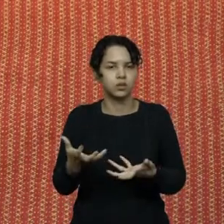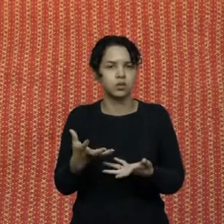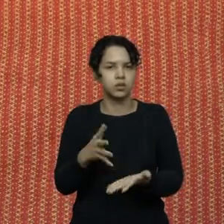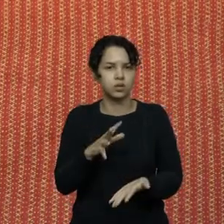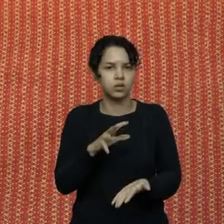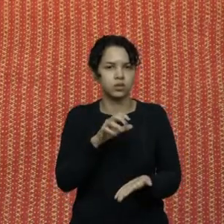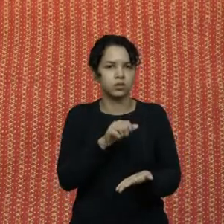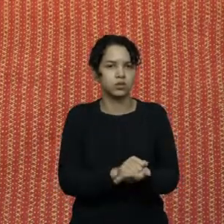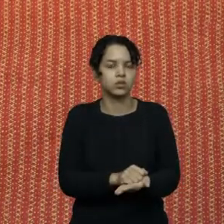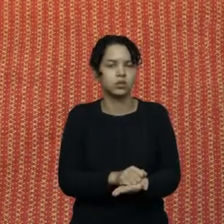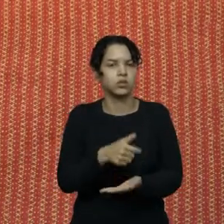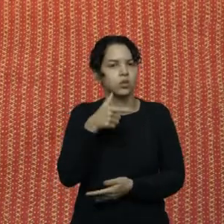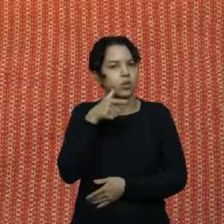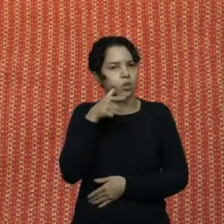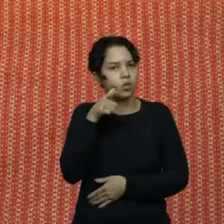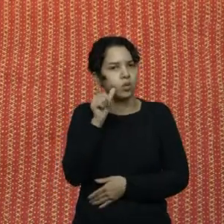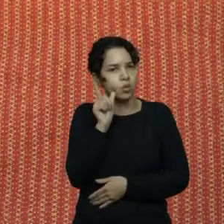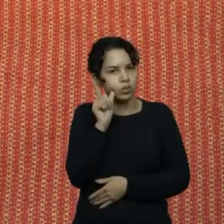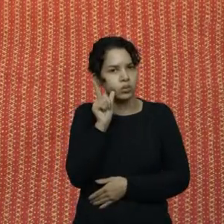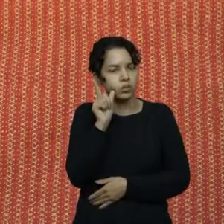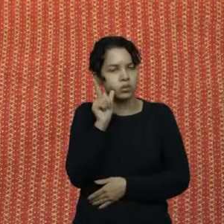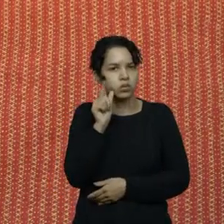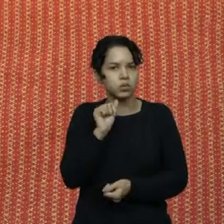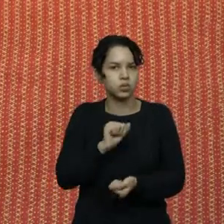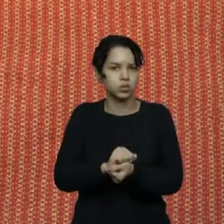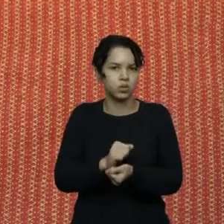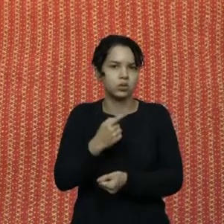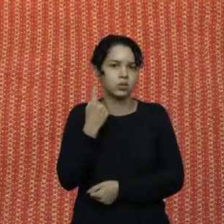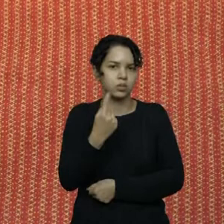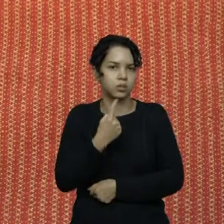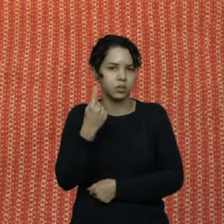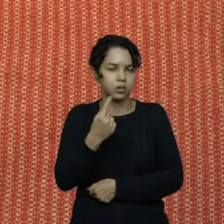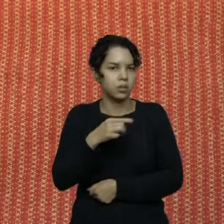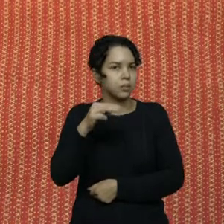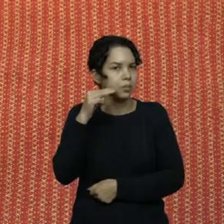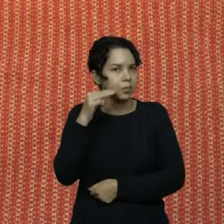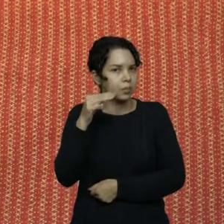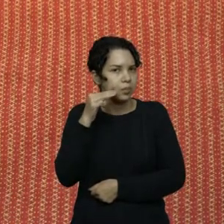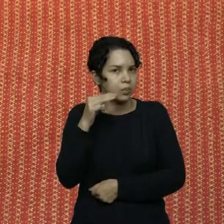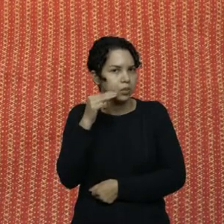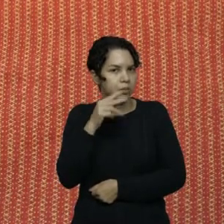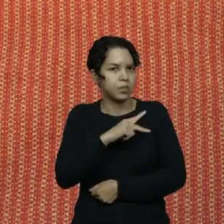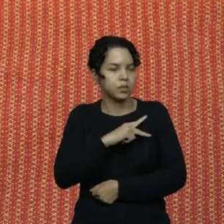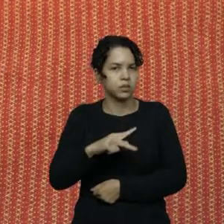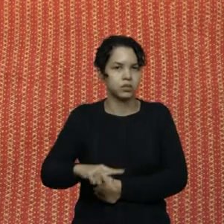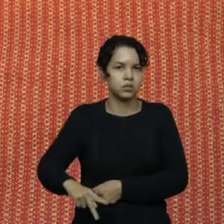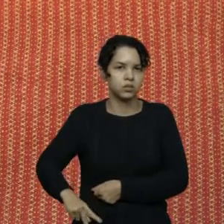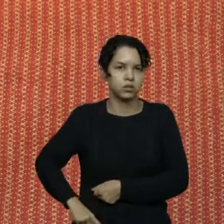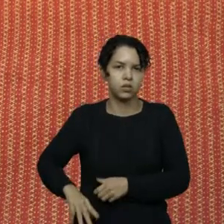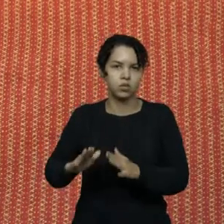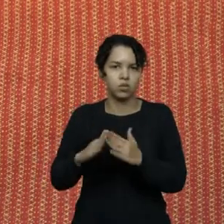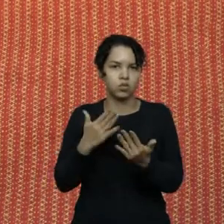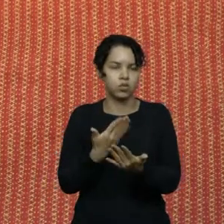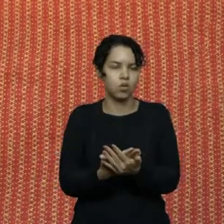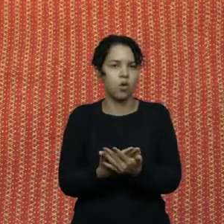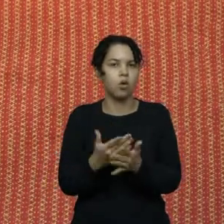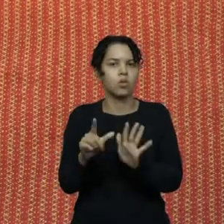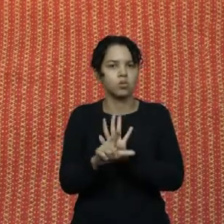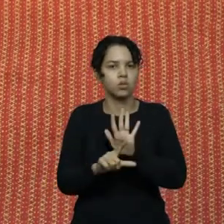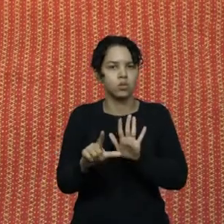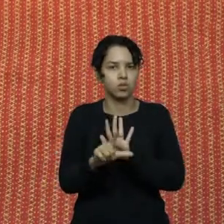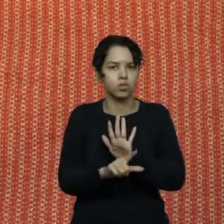que ontem junto com a deputada Marlene que apresenta a escola do Legislativo